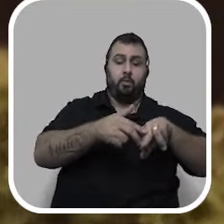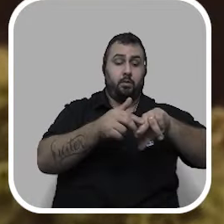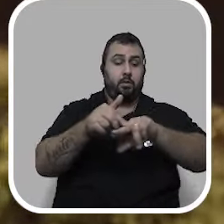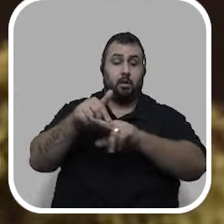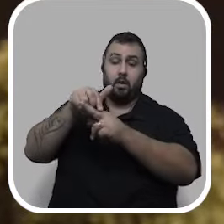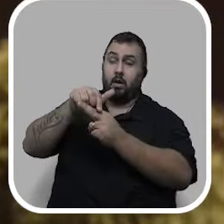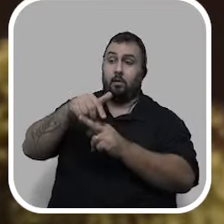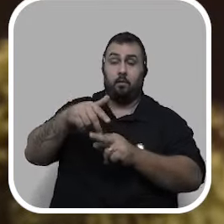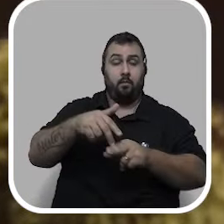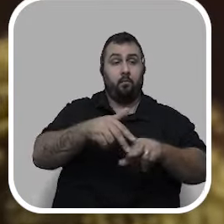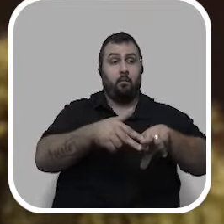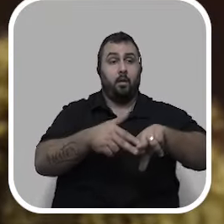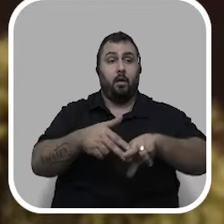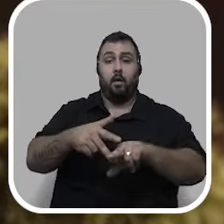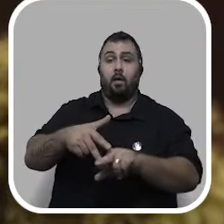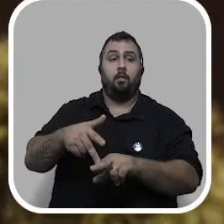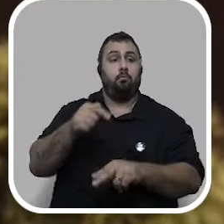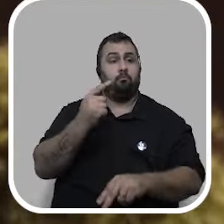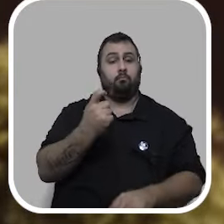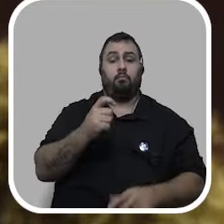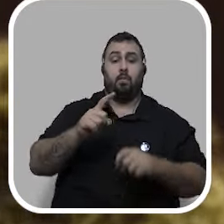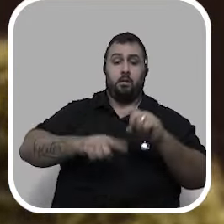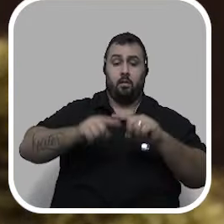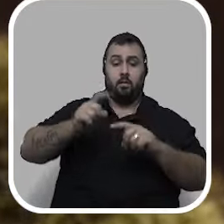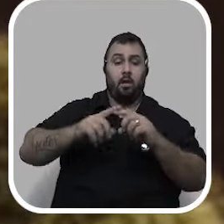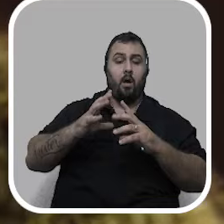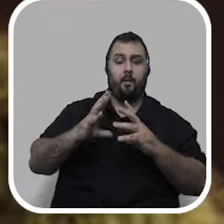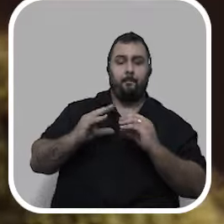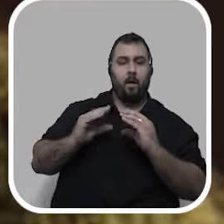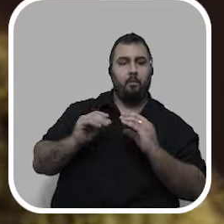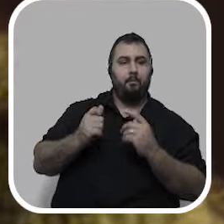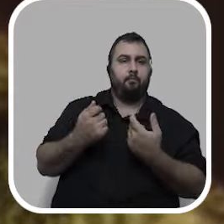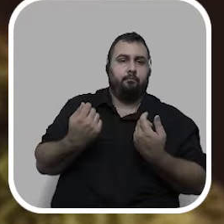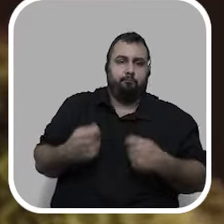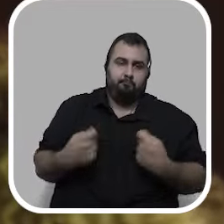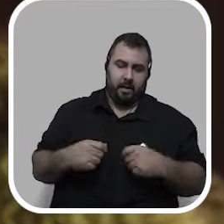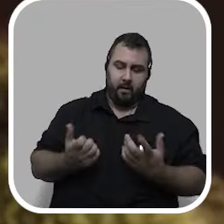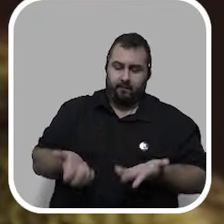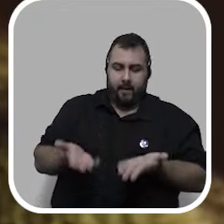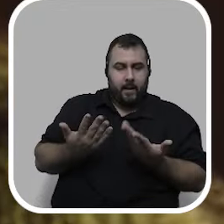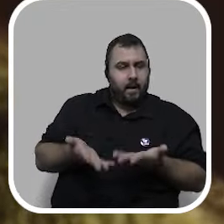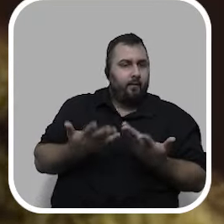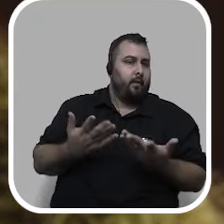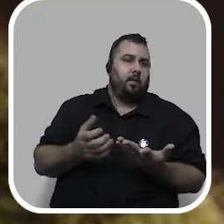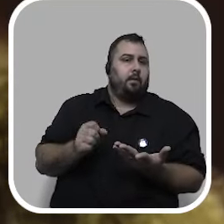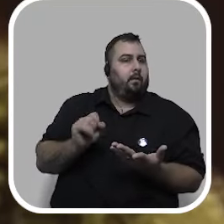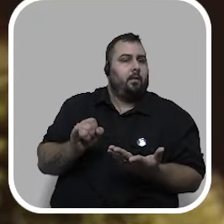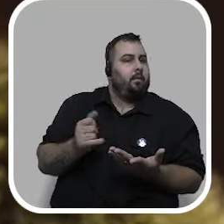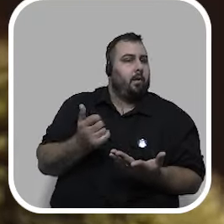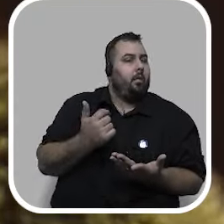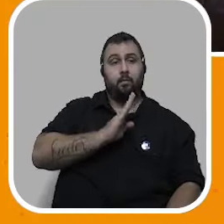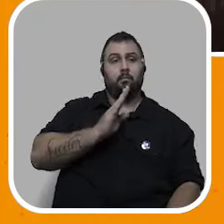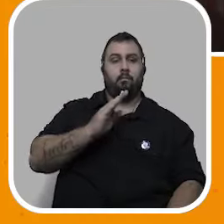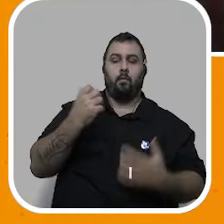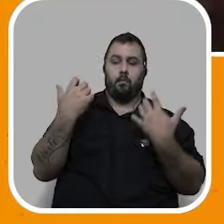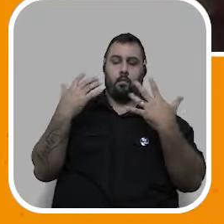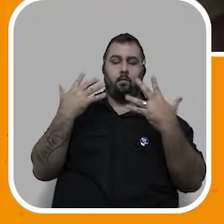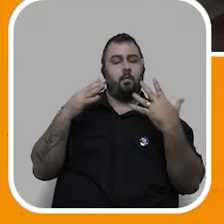era feito de um material de espuma bem leve porque precisava ser leve porque senão a o skate não conseguiria